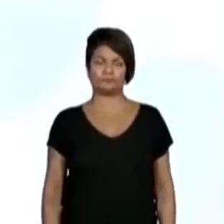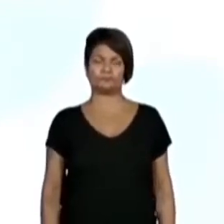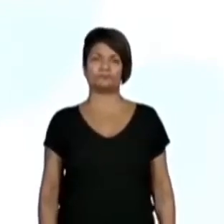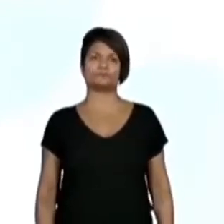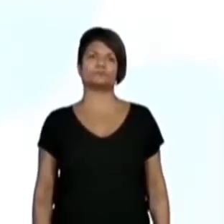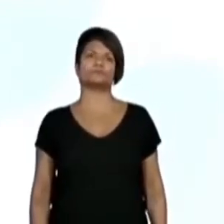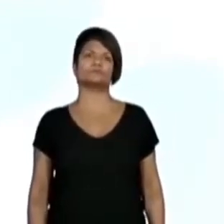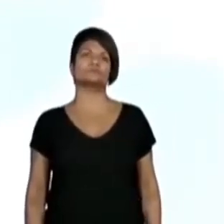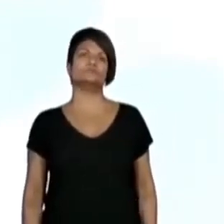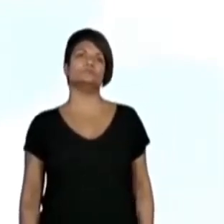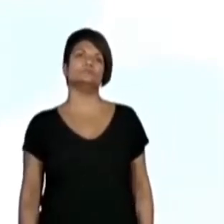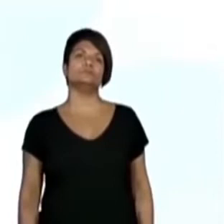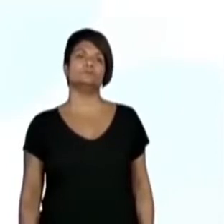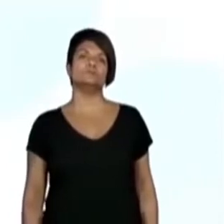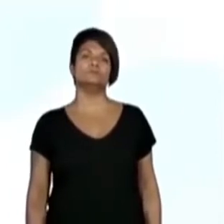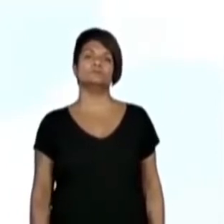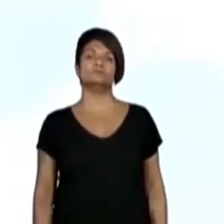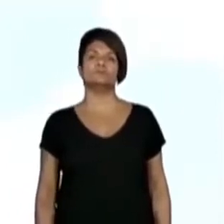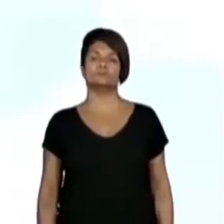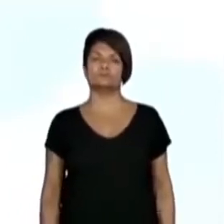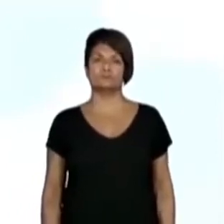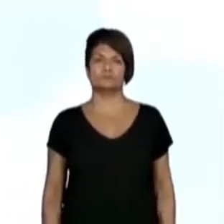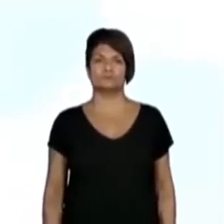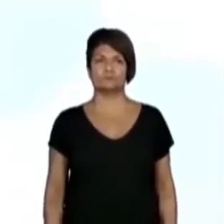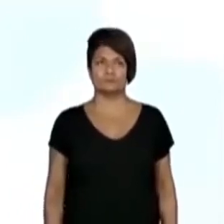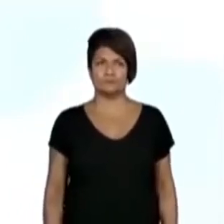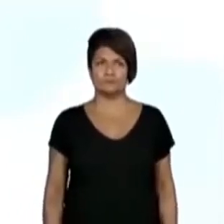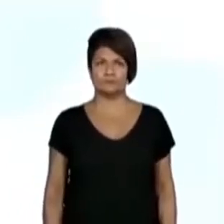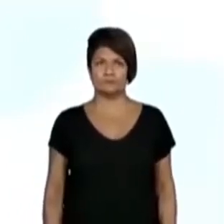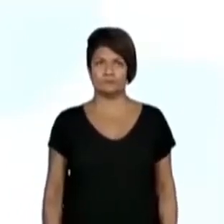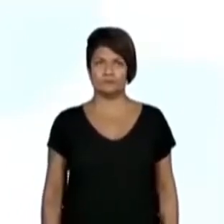Macarronada. Mas com a caneta, que já está em minhas mãos.